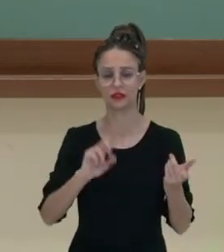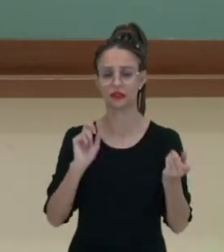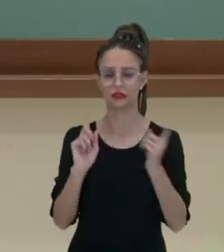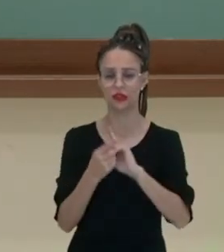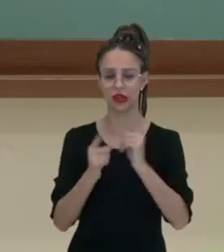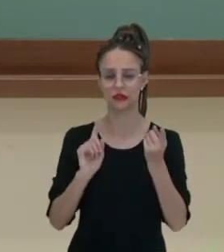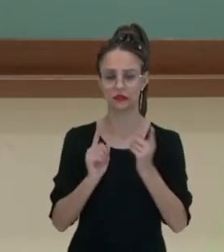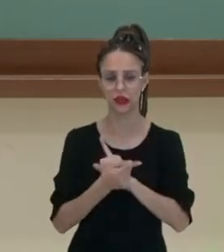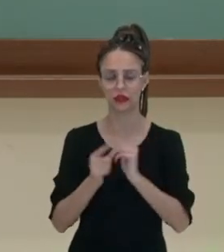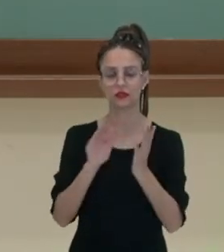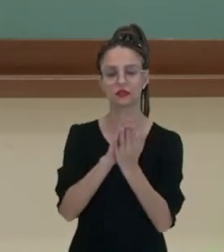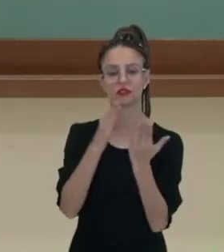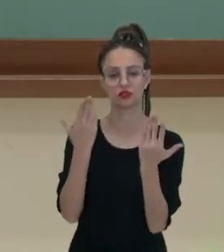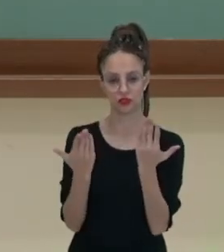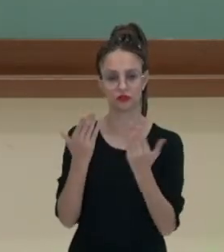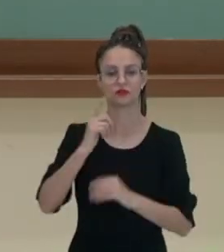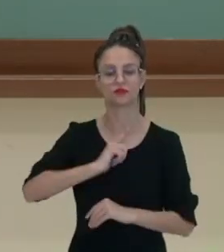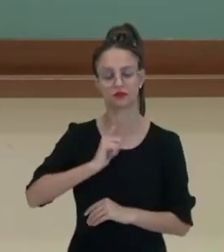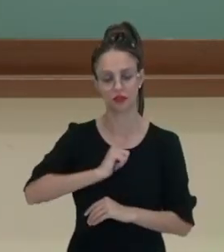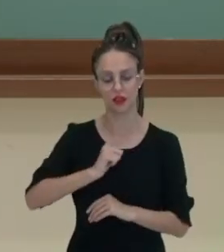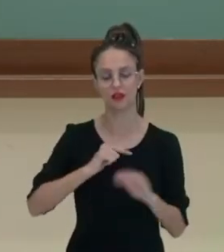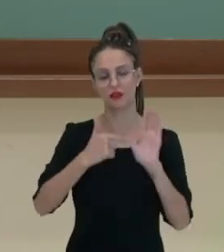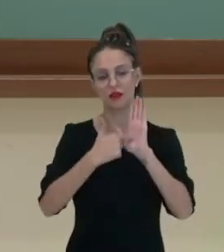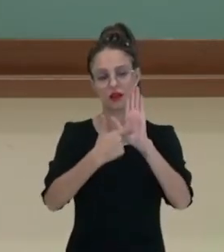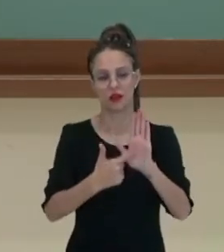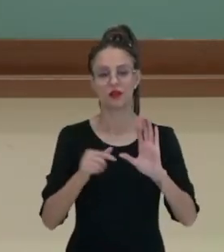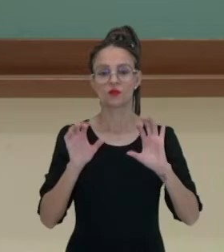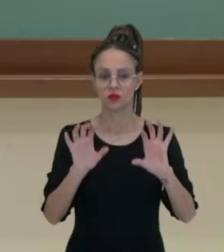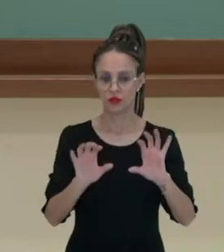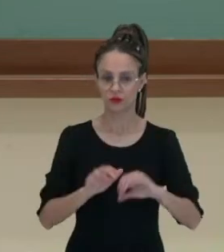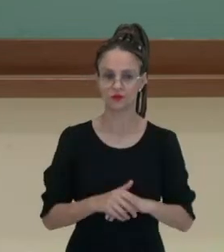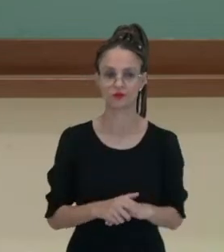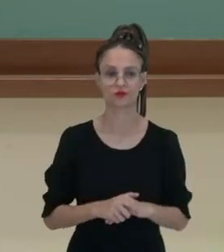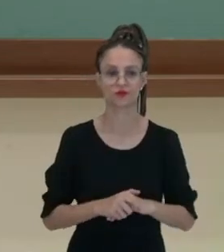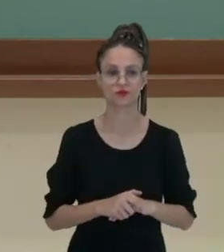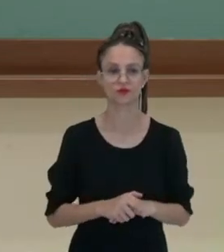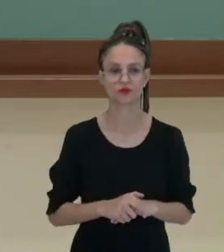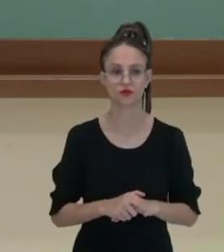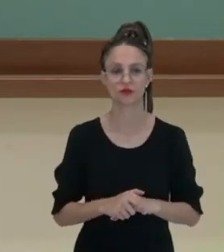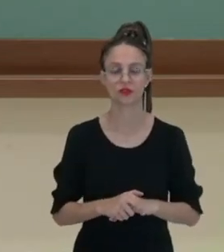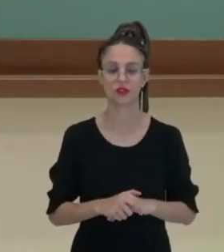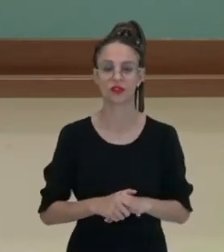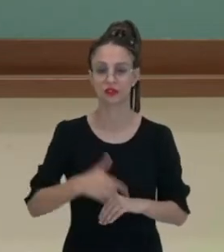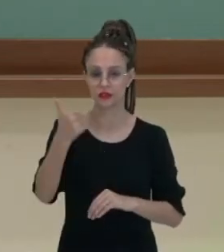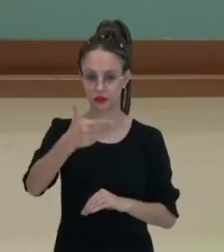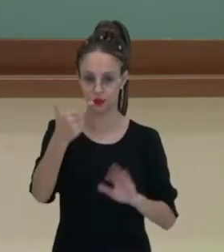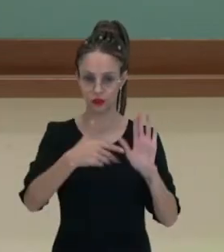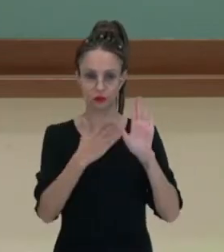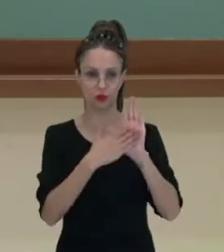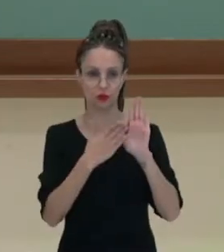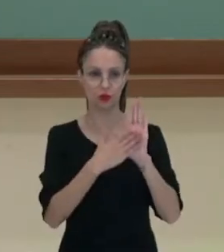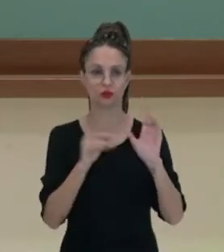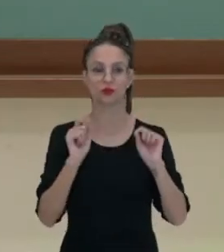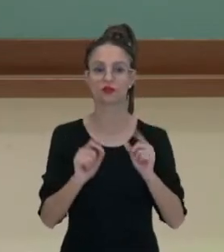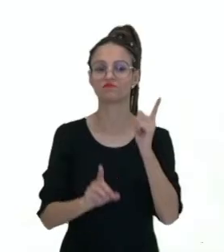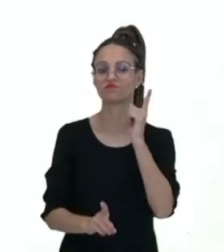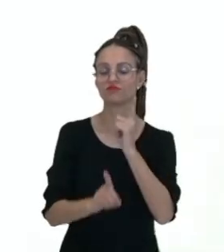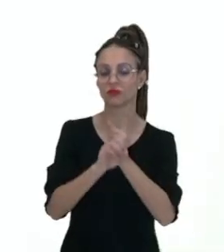outras antíteses mostrando justamente isso. A segunda proposta é: identifique no